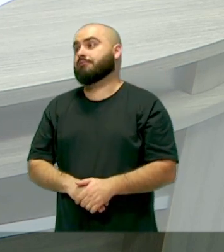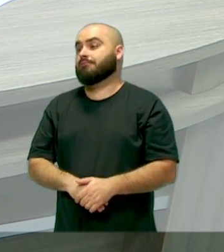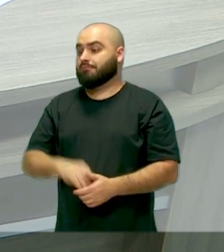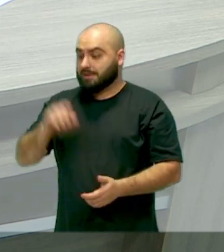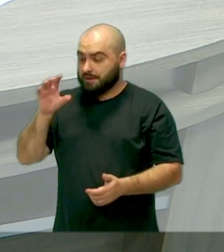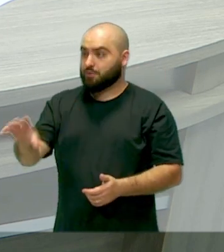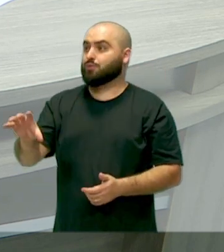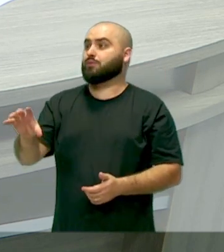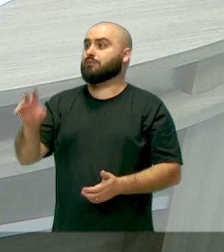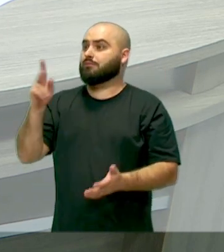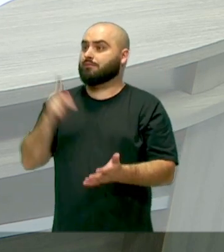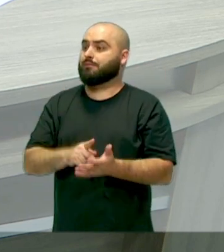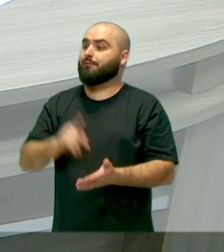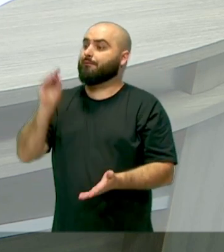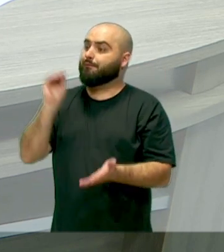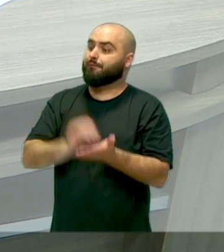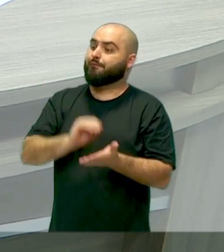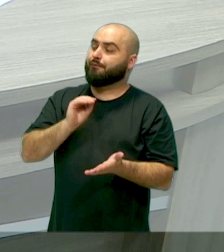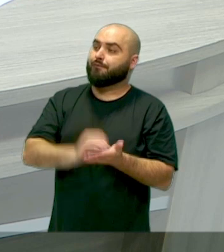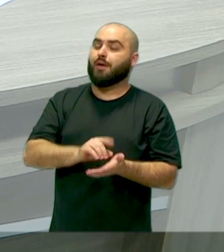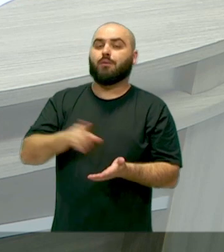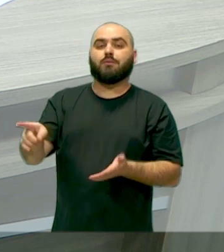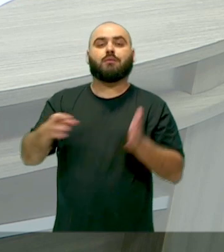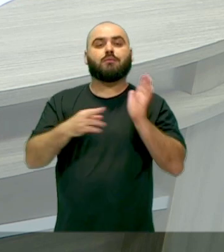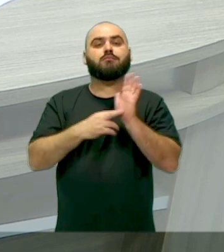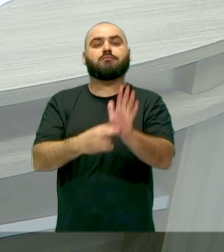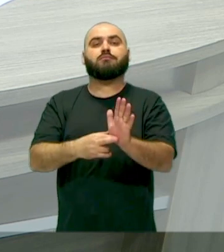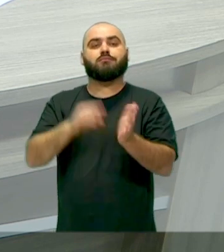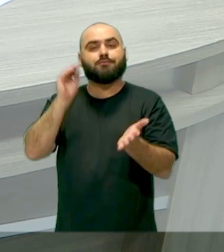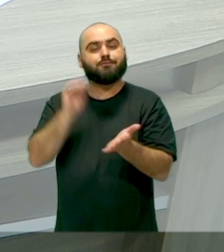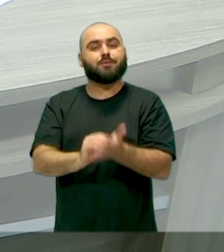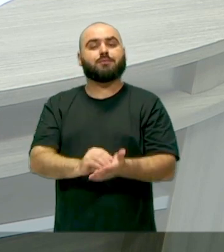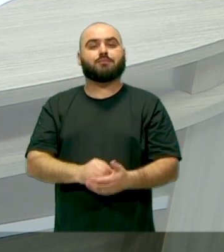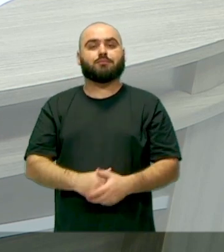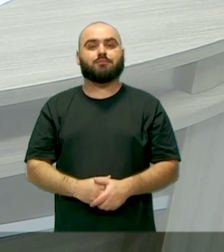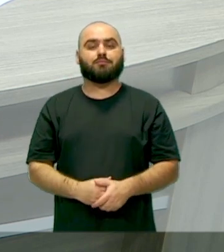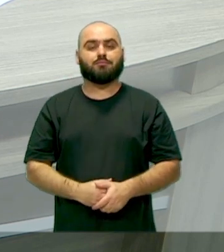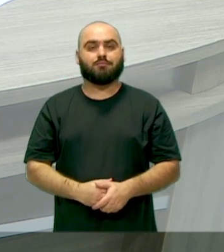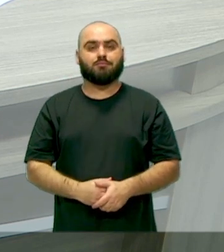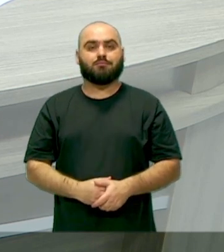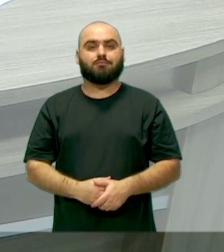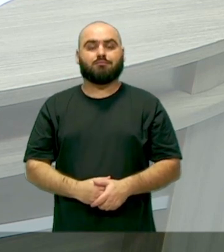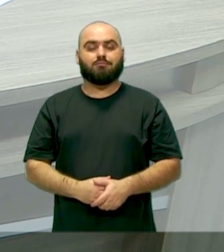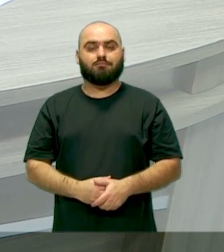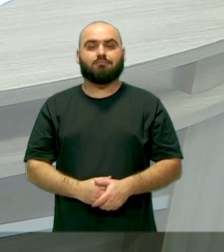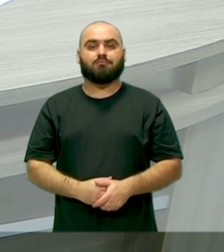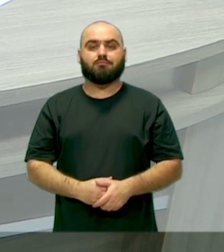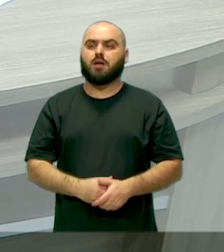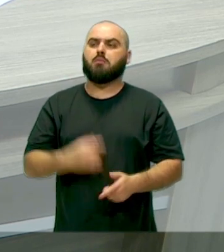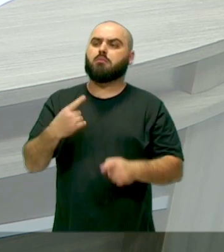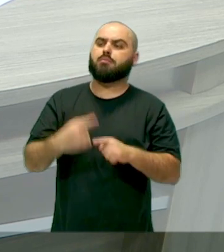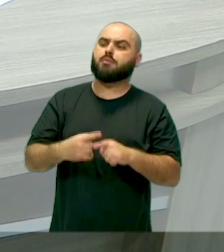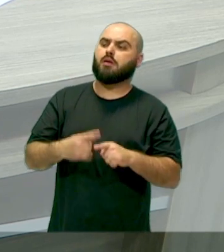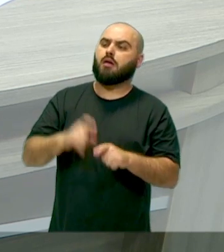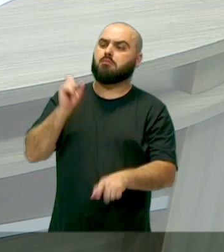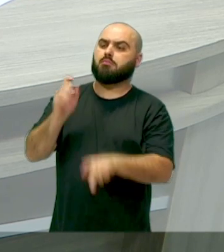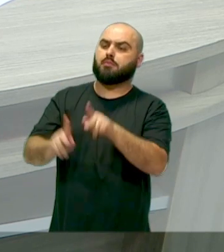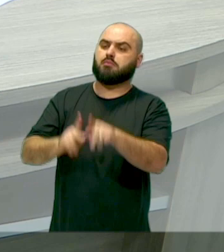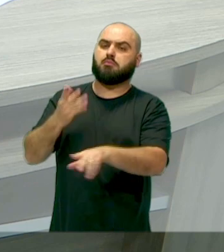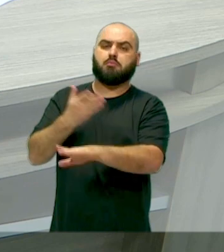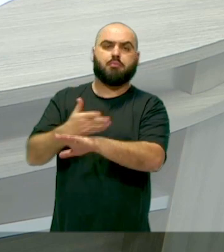Exatamente, porque nos falta essa representação. Porque o que acontece daí com a população branca,